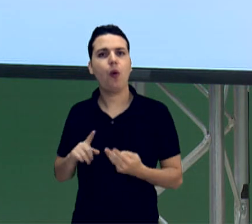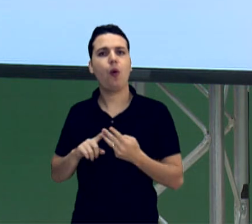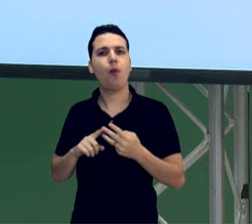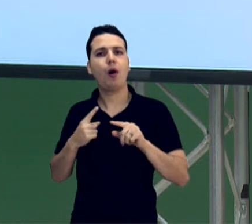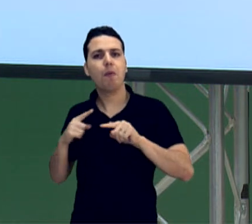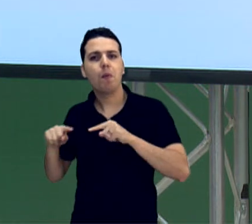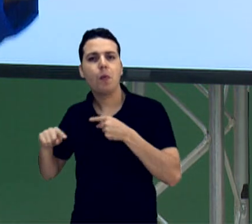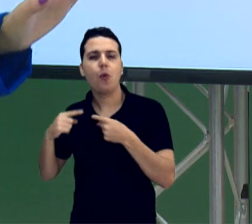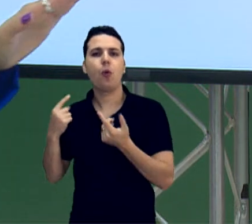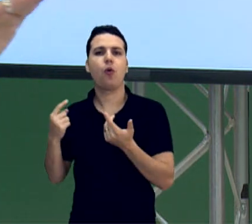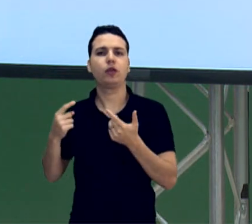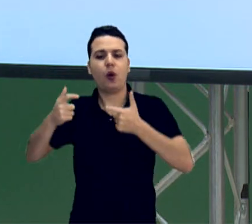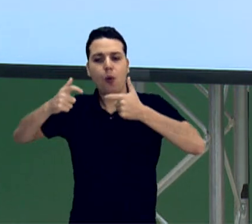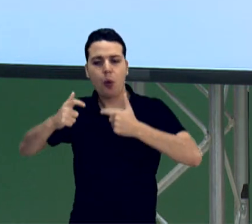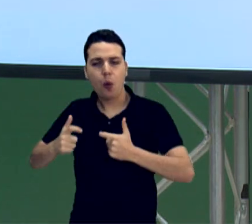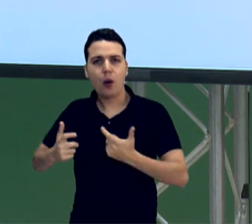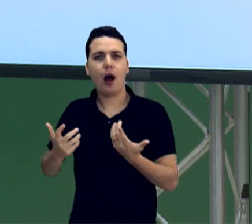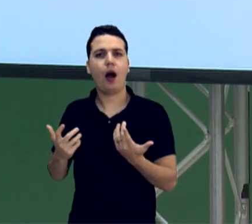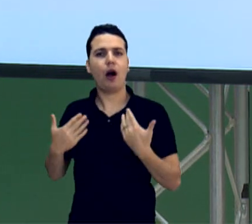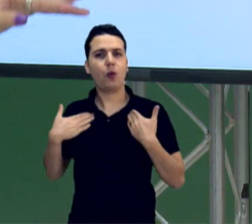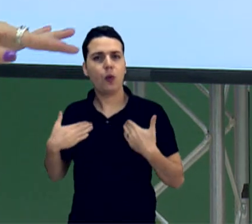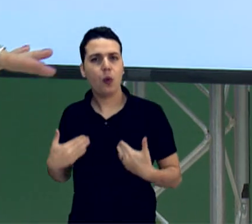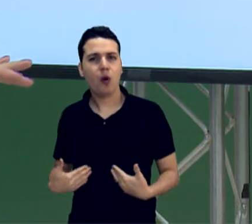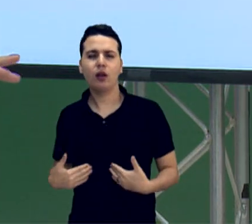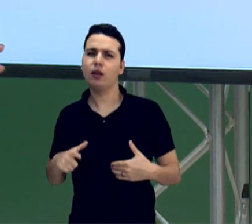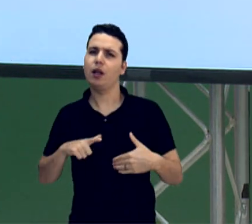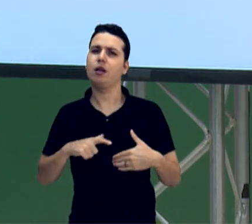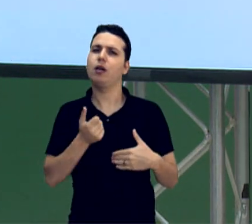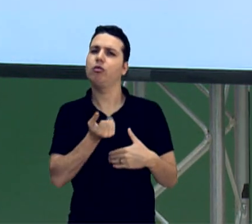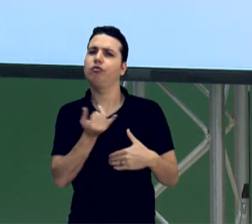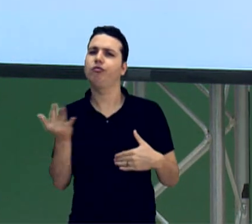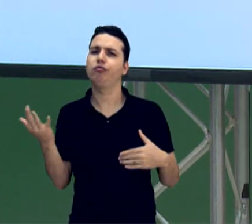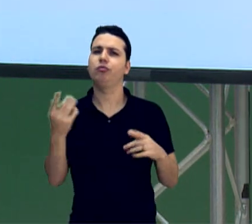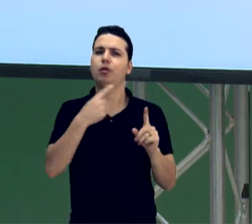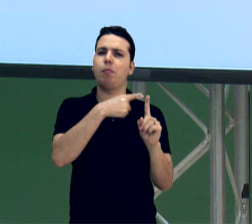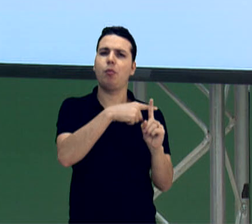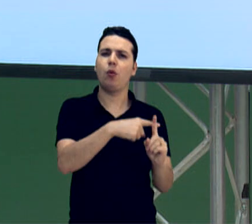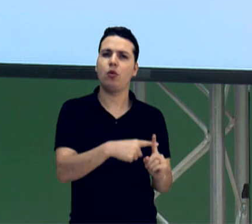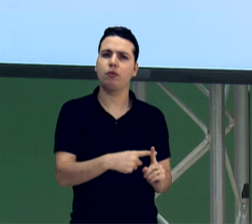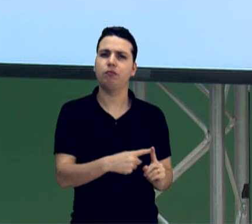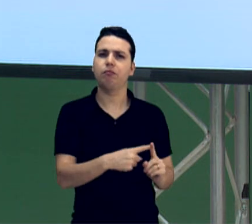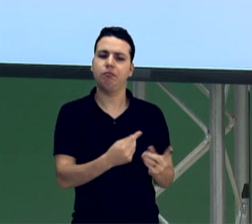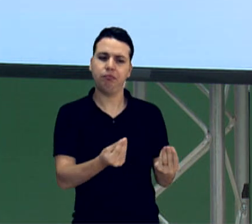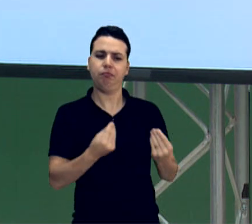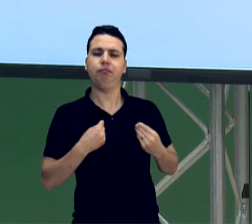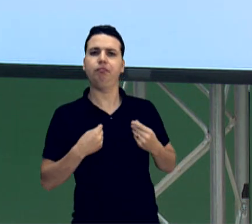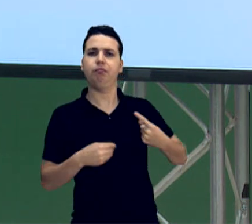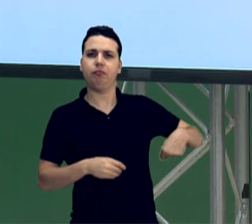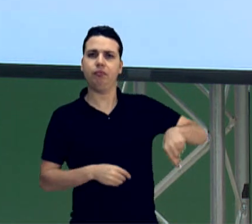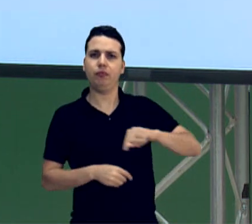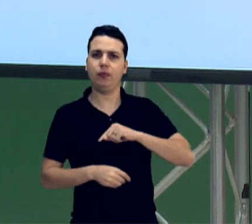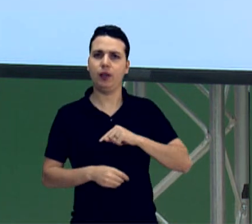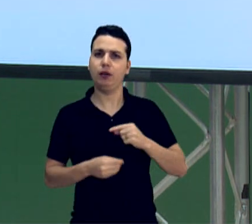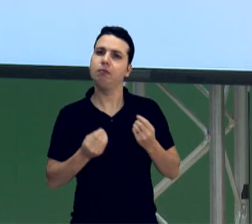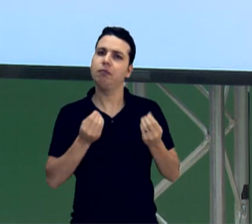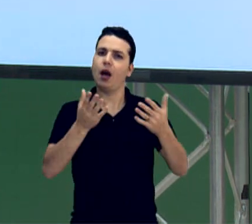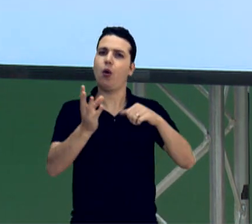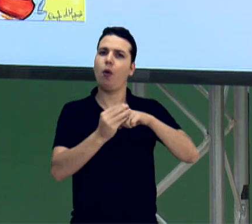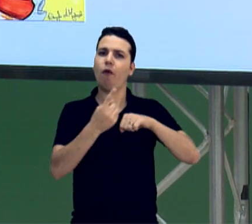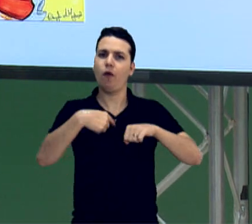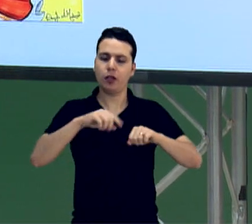que acontecem esses ritmos. Então, quanta coisa boa a gente, né, adquire para nós. Então, que vocês tomem posse desse